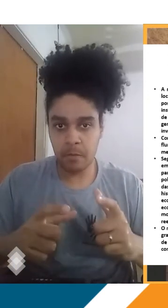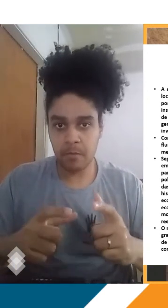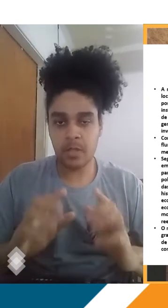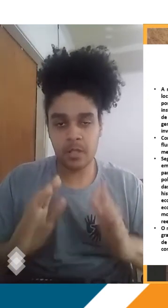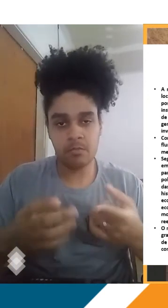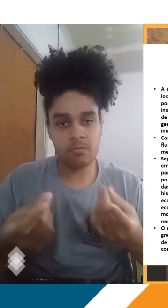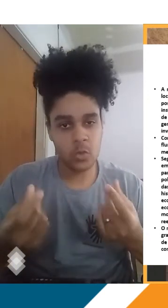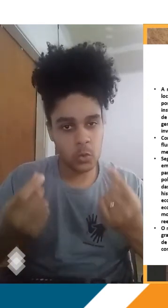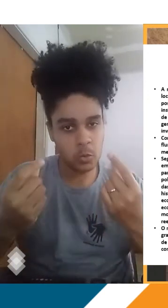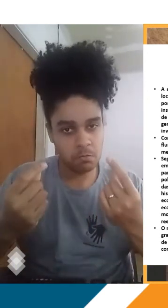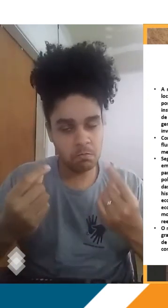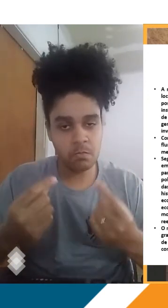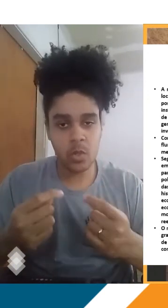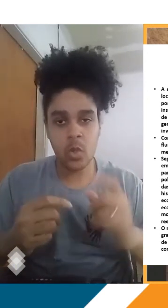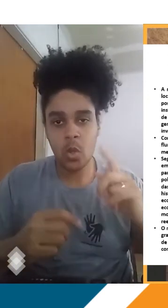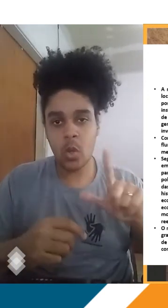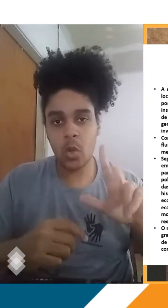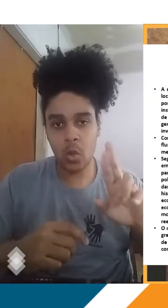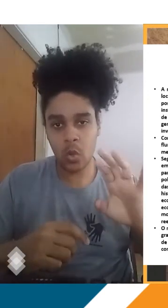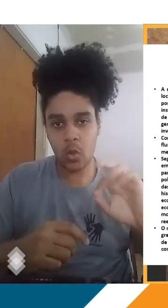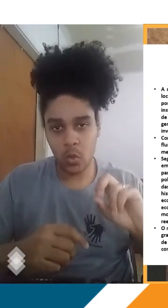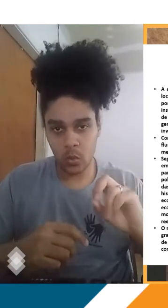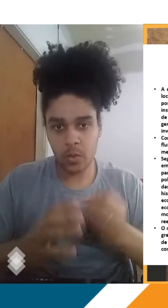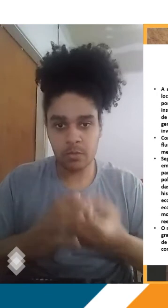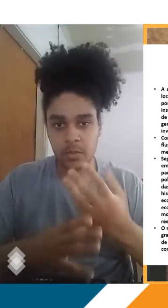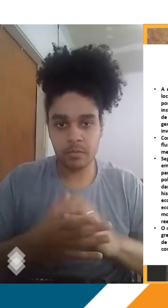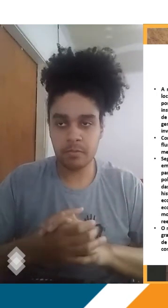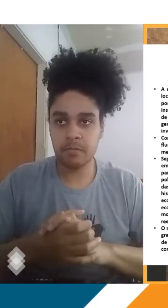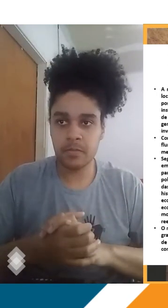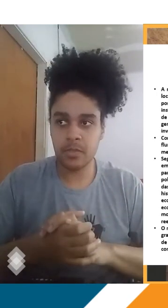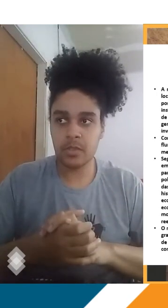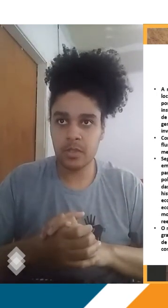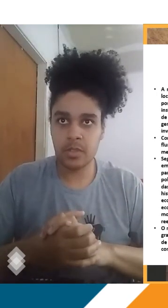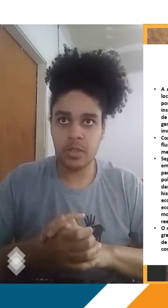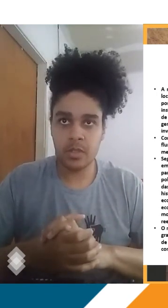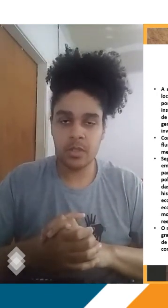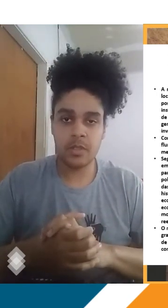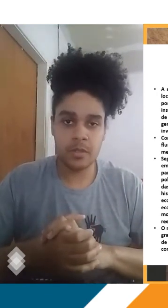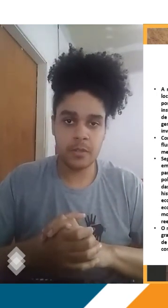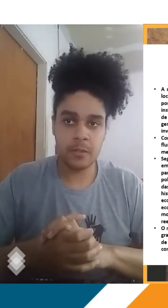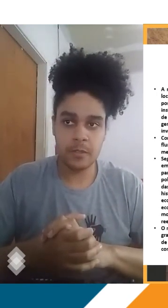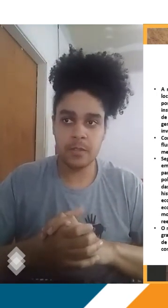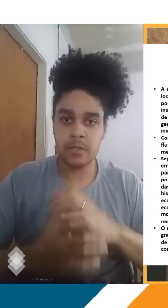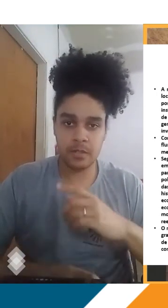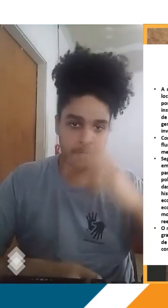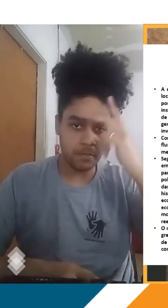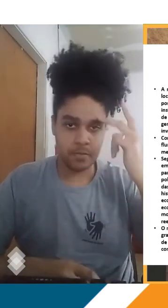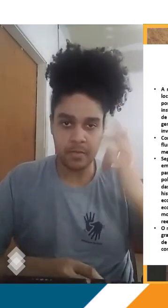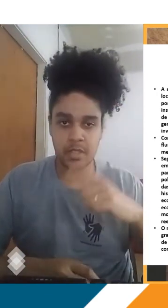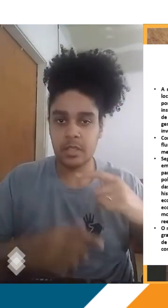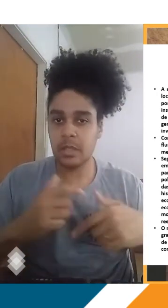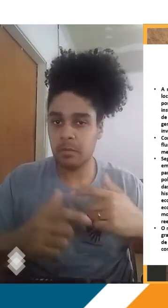maior porcentagem de lucro, caracterizando por uma descentralização das atividades produtivas. Um intelectual que